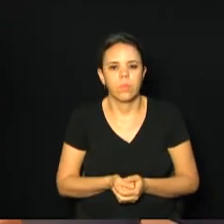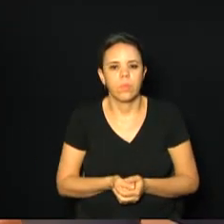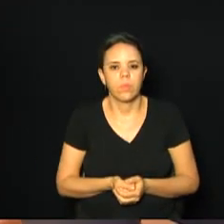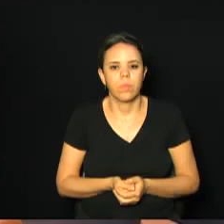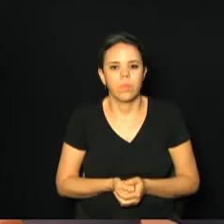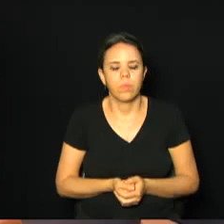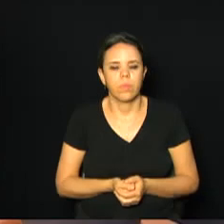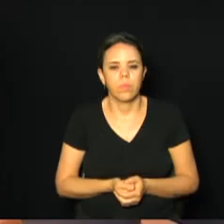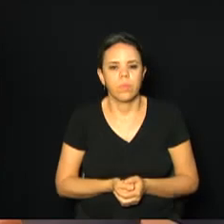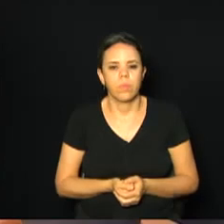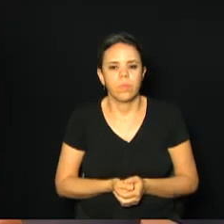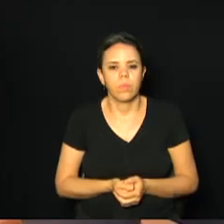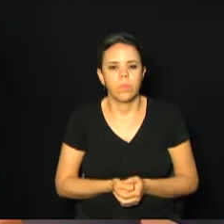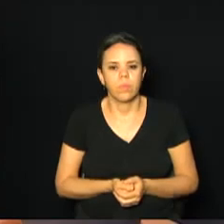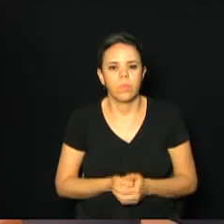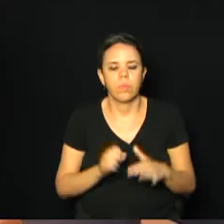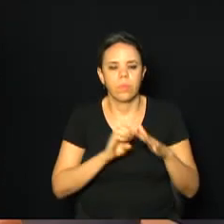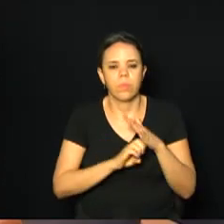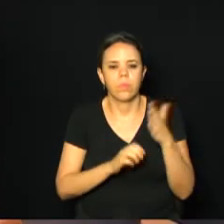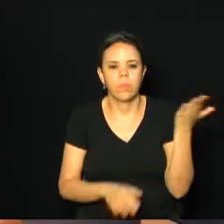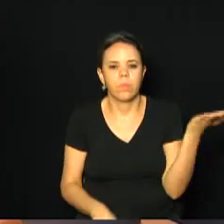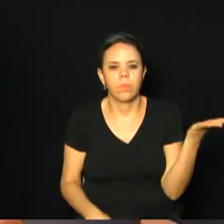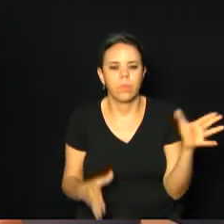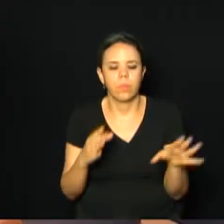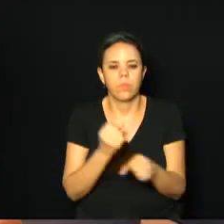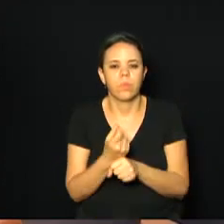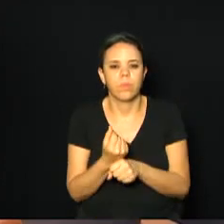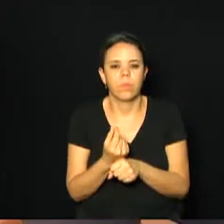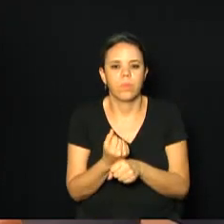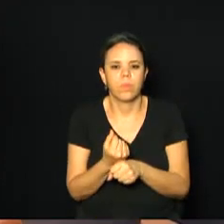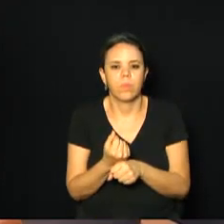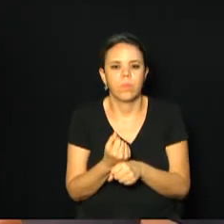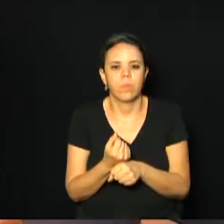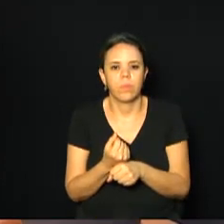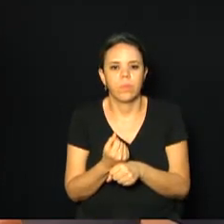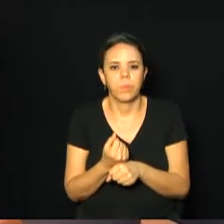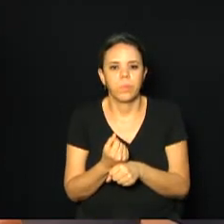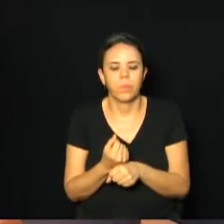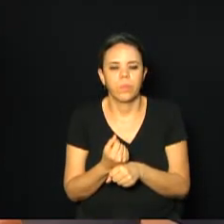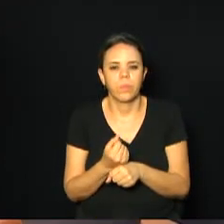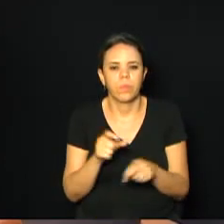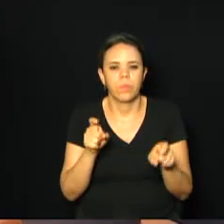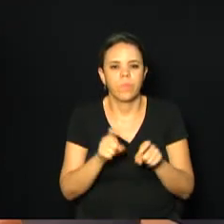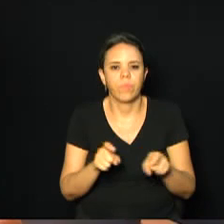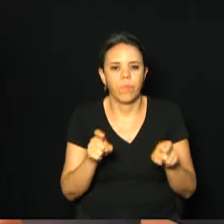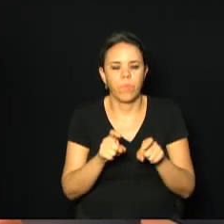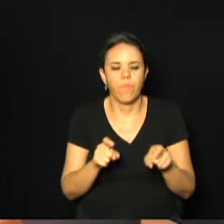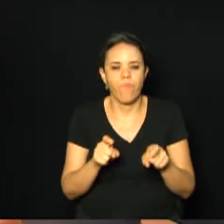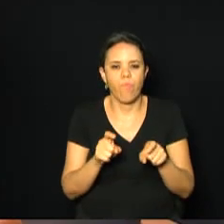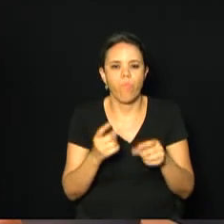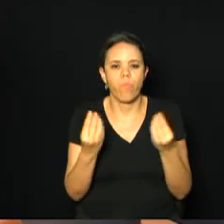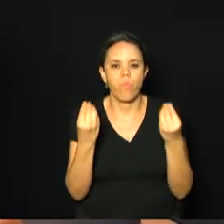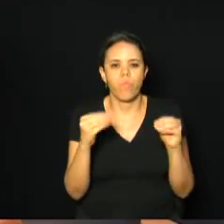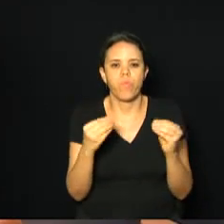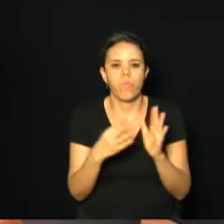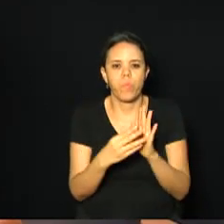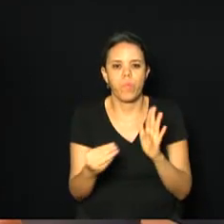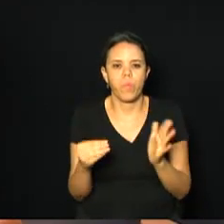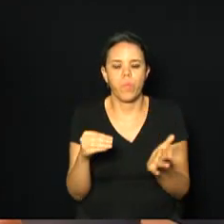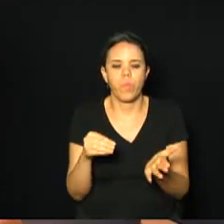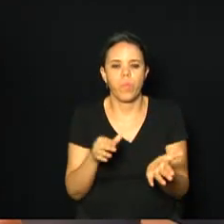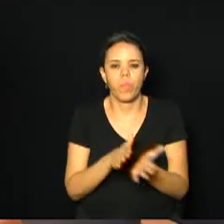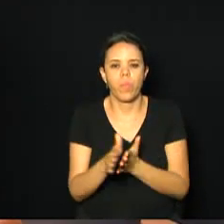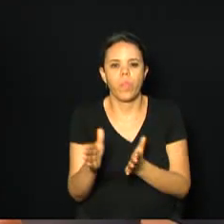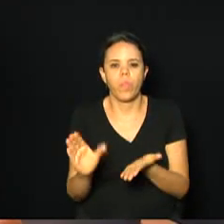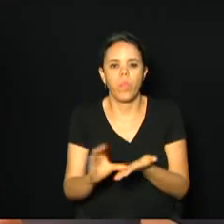essa empresa aqui de financeira, está passando ali os dados, tenta clonar, vai fazer